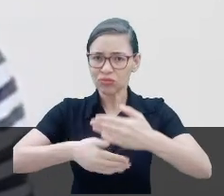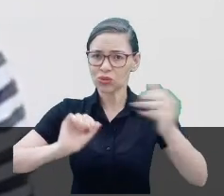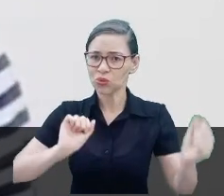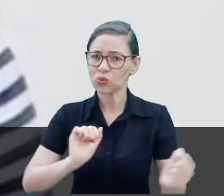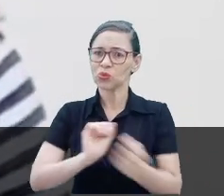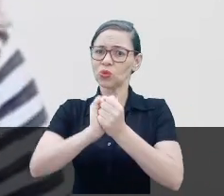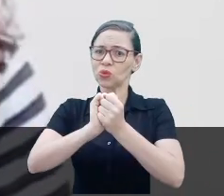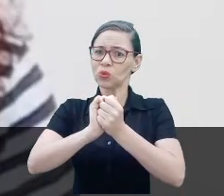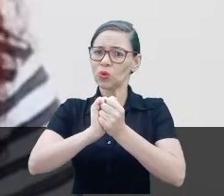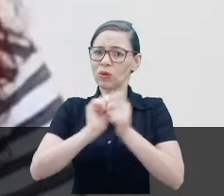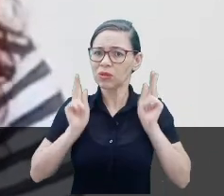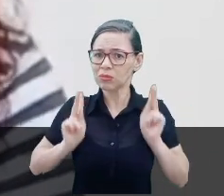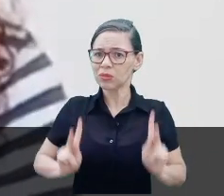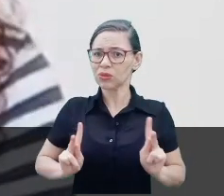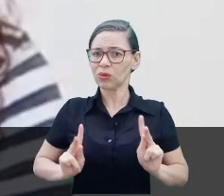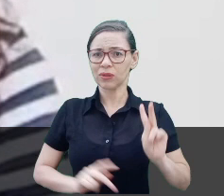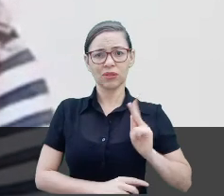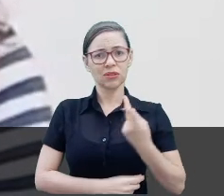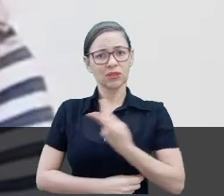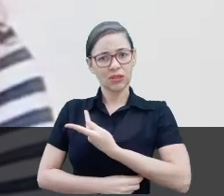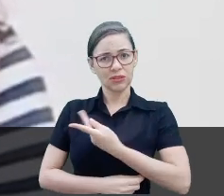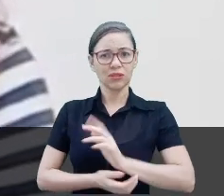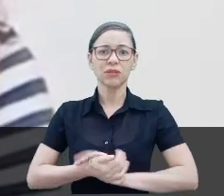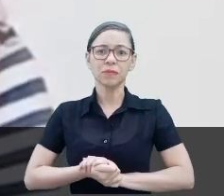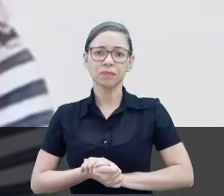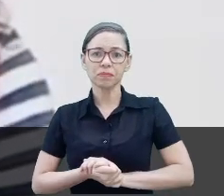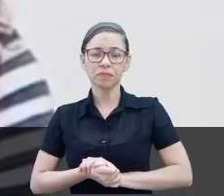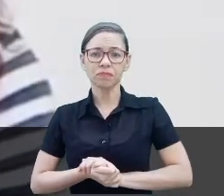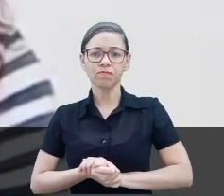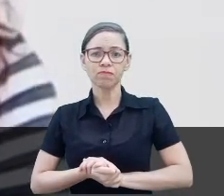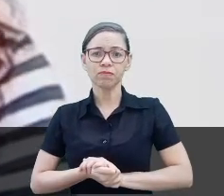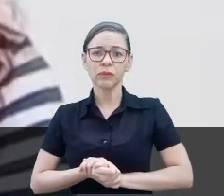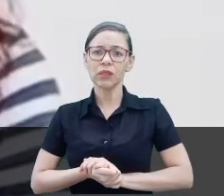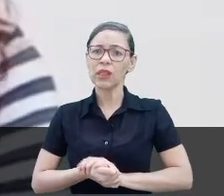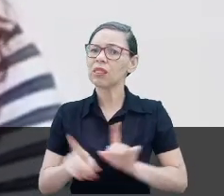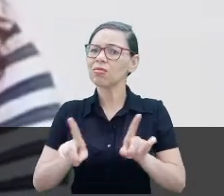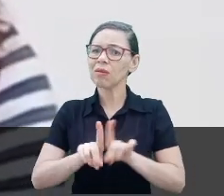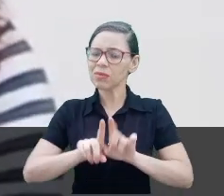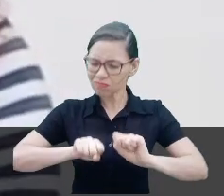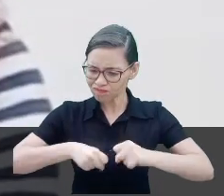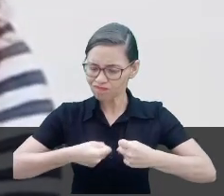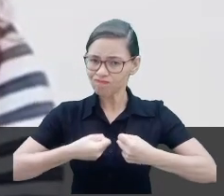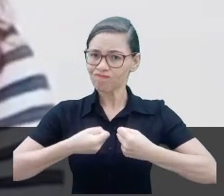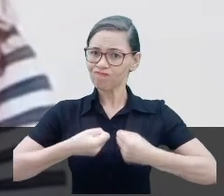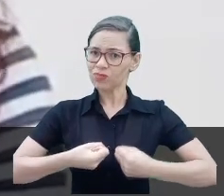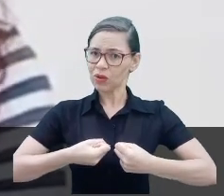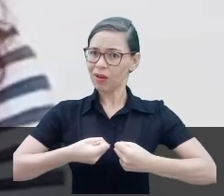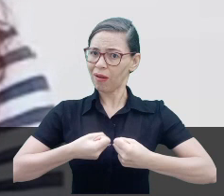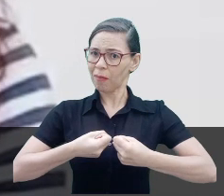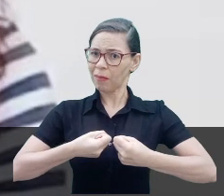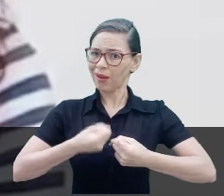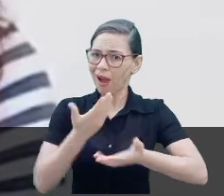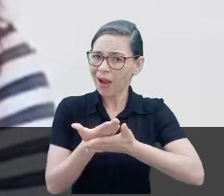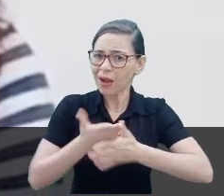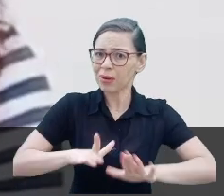dizer sobre, tenha algo a construir junto com as populações trans no Brasil. E também construir junto em contextos